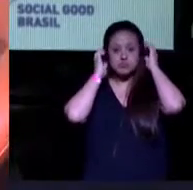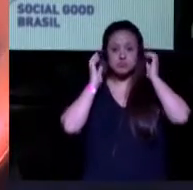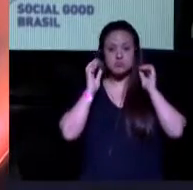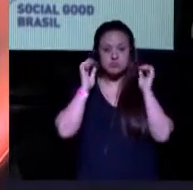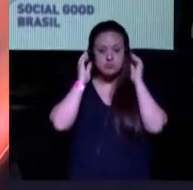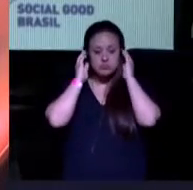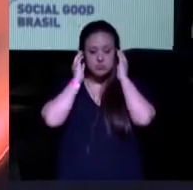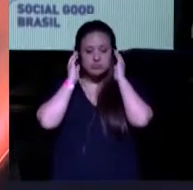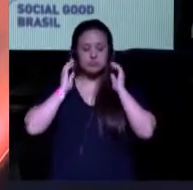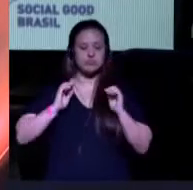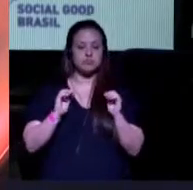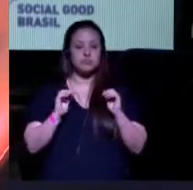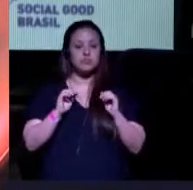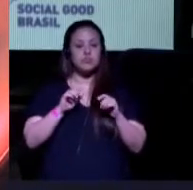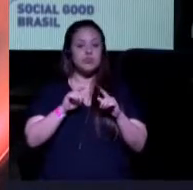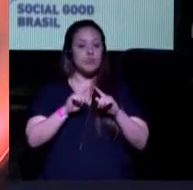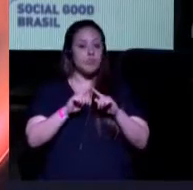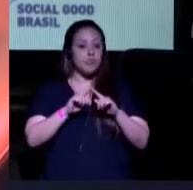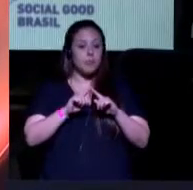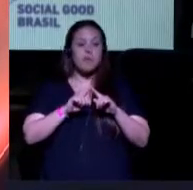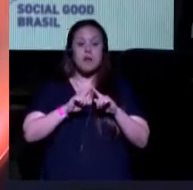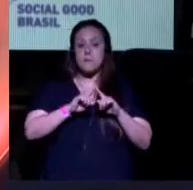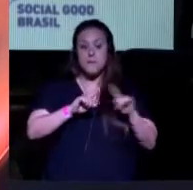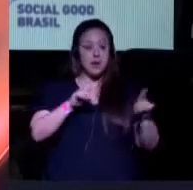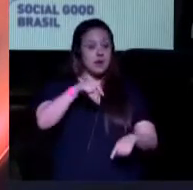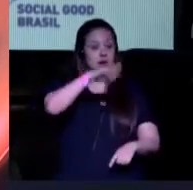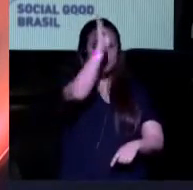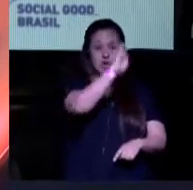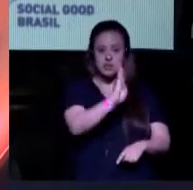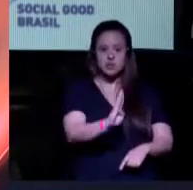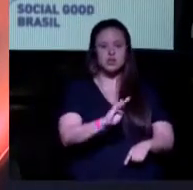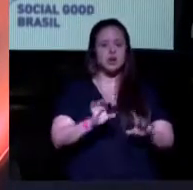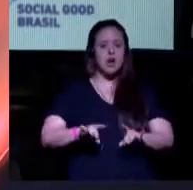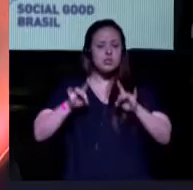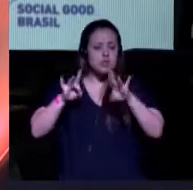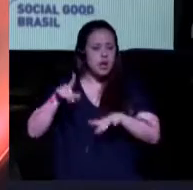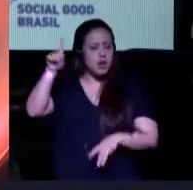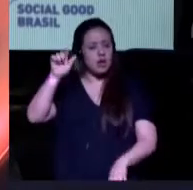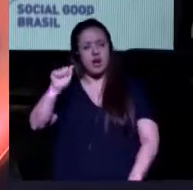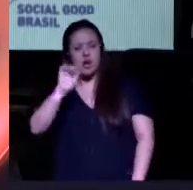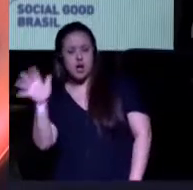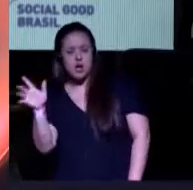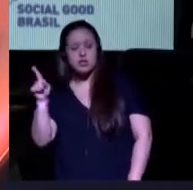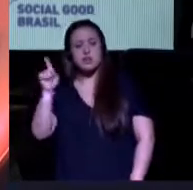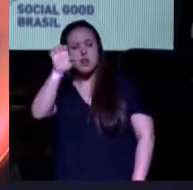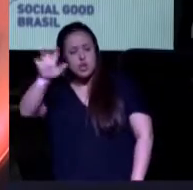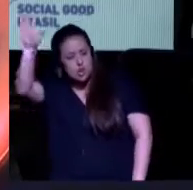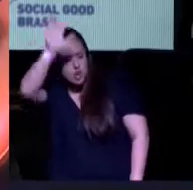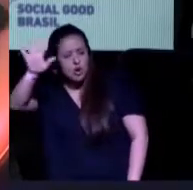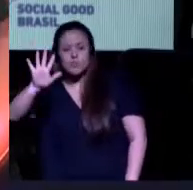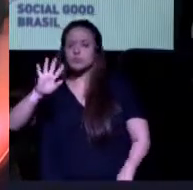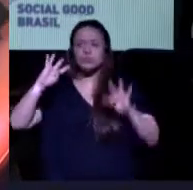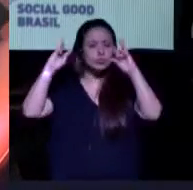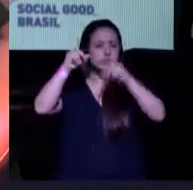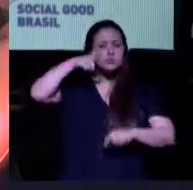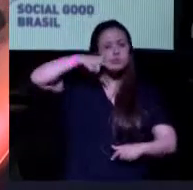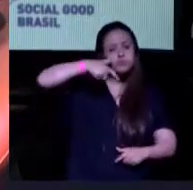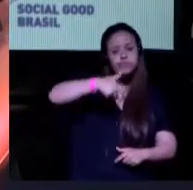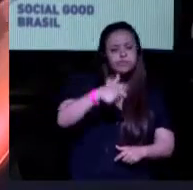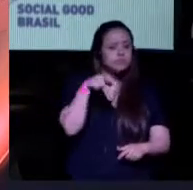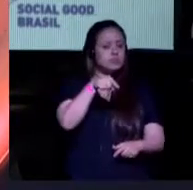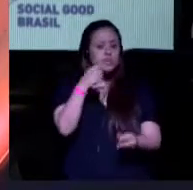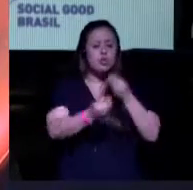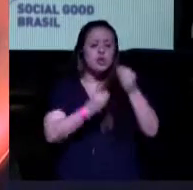brasileiros australianos muitas pessoas na europa muitas pessoas na ásia que estavam interessadas nos mesmos movimentos e basicamente nós iniciamos a